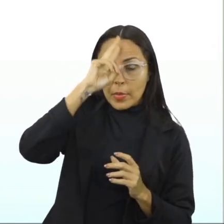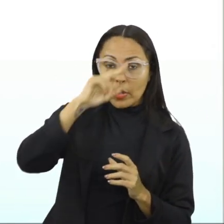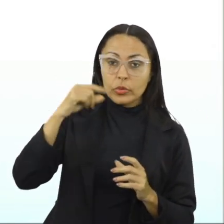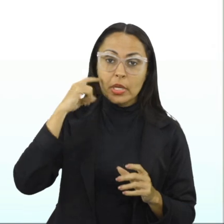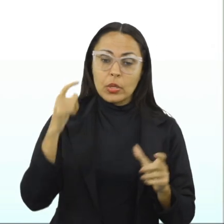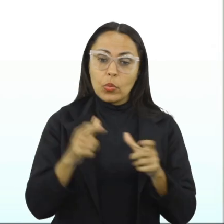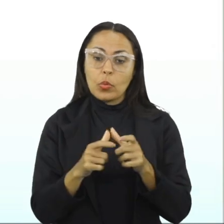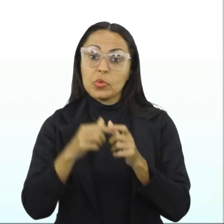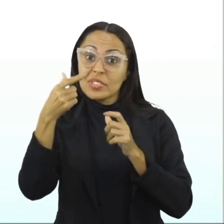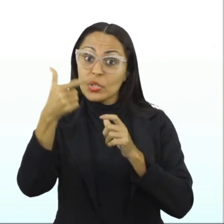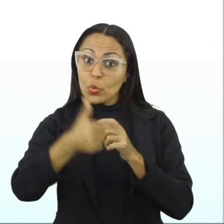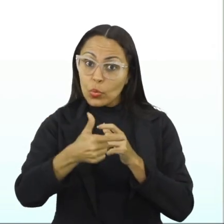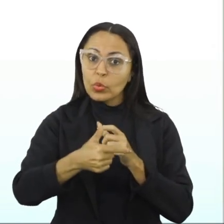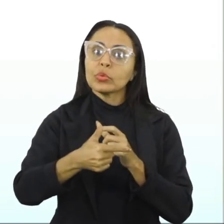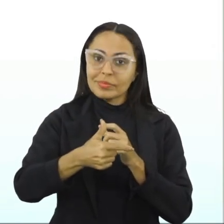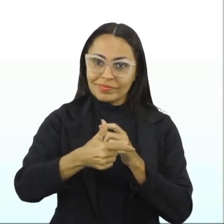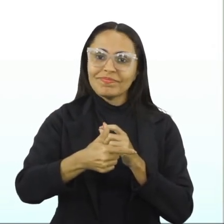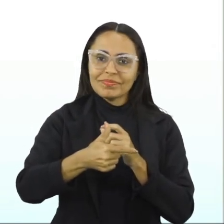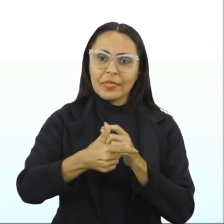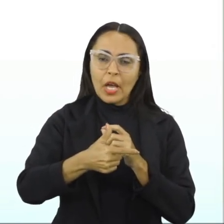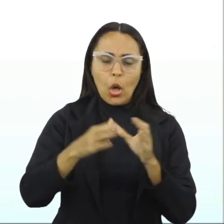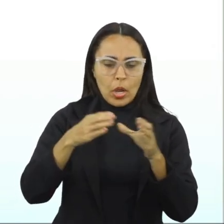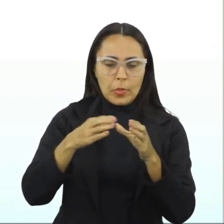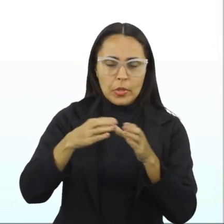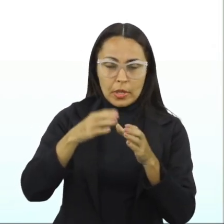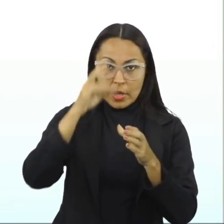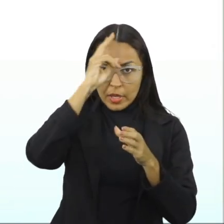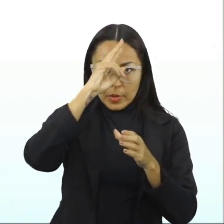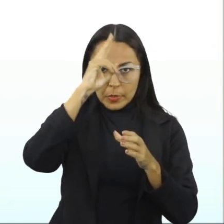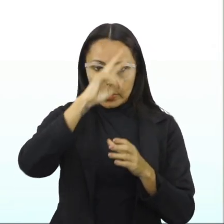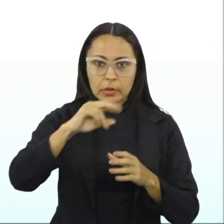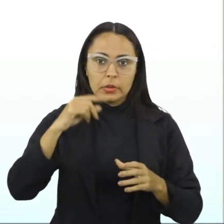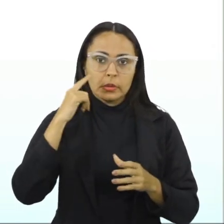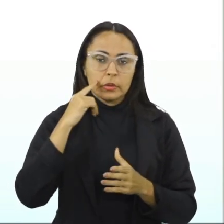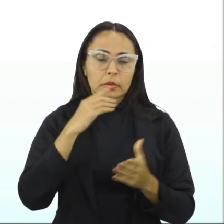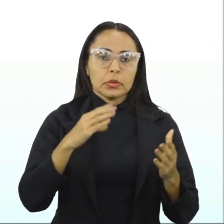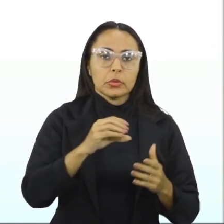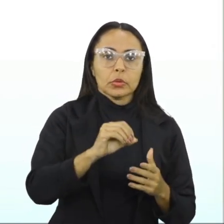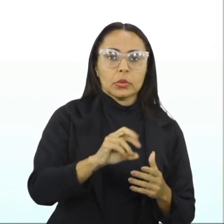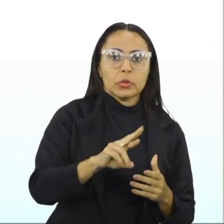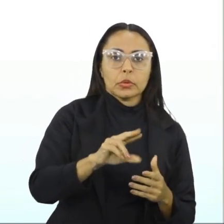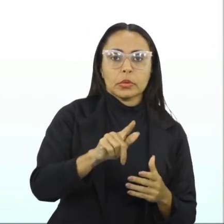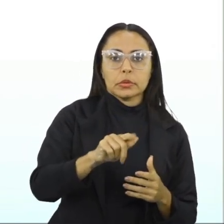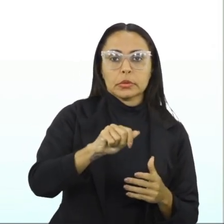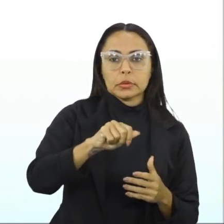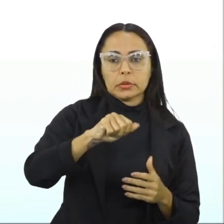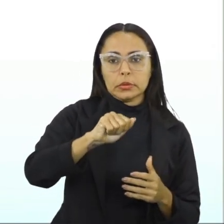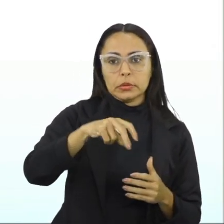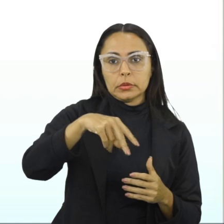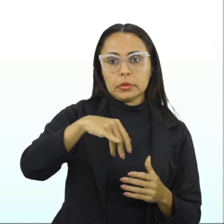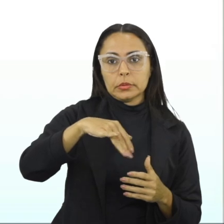segundo grupo. Ó, o segundo grupo são os compostos orgânicos.